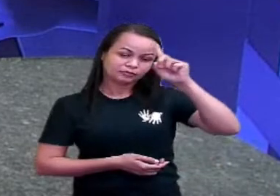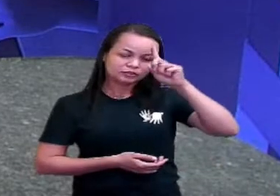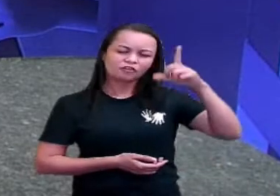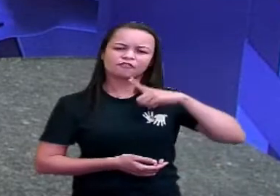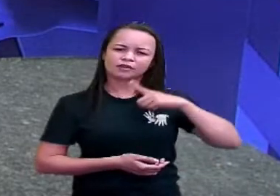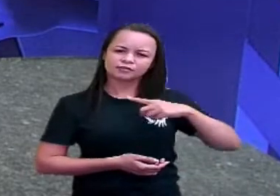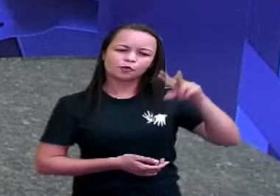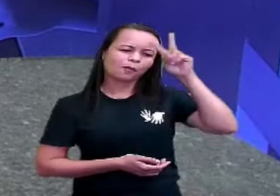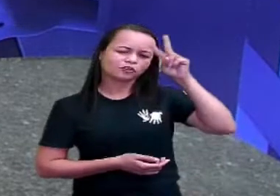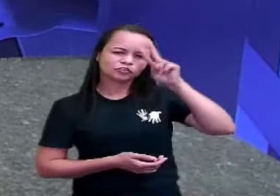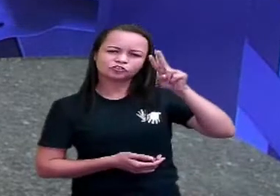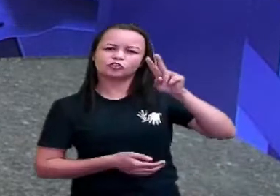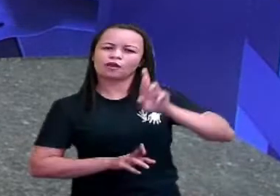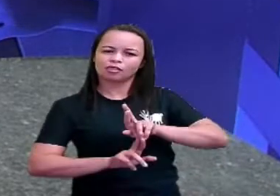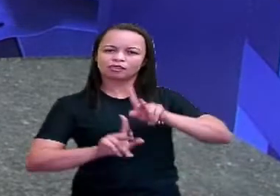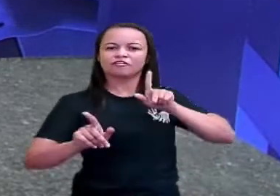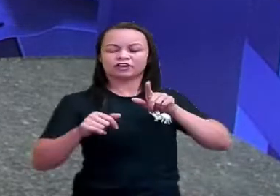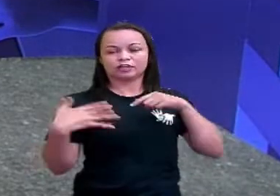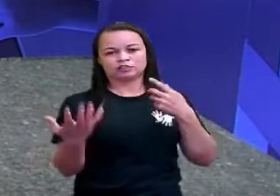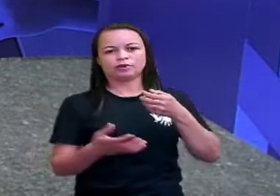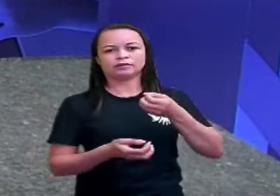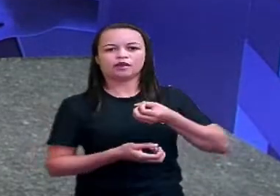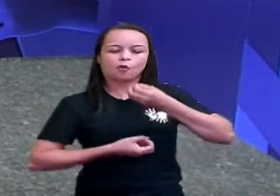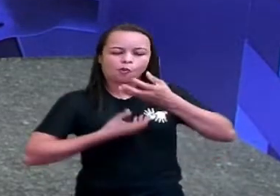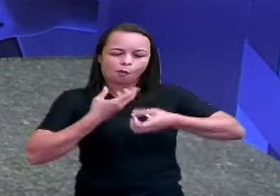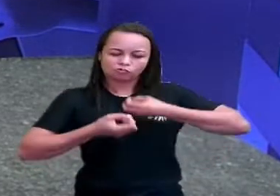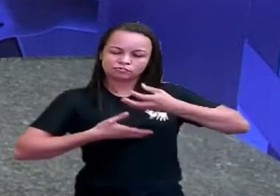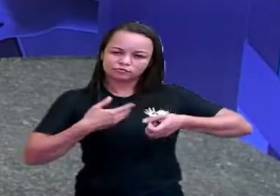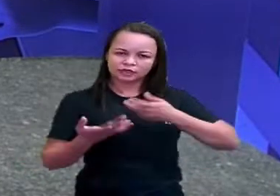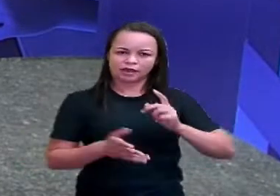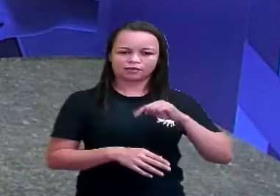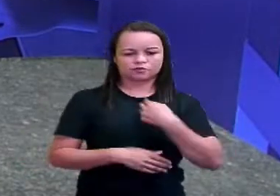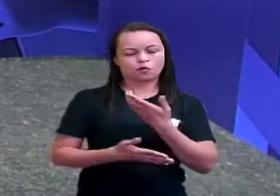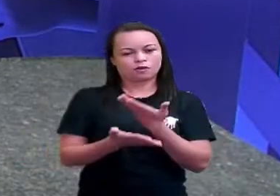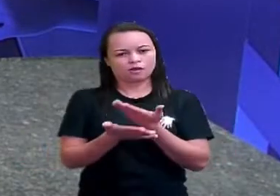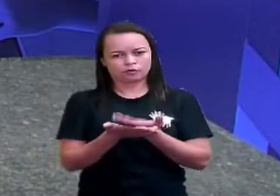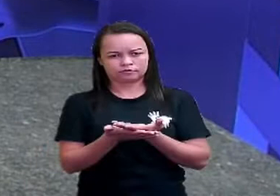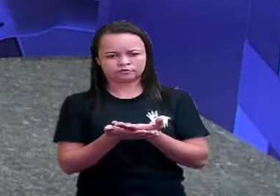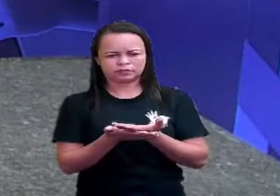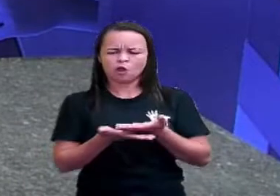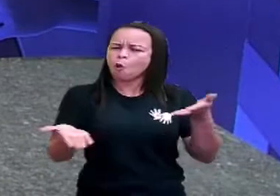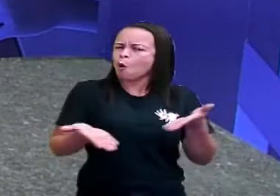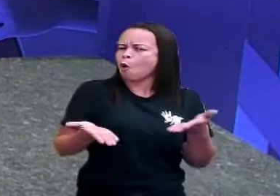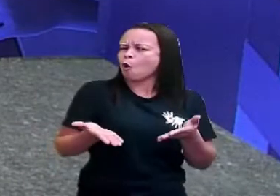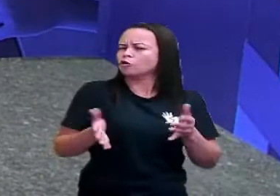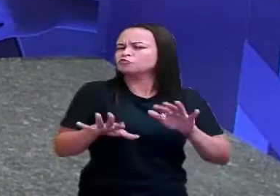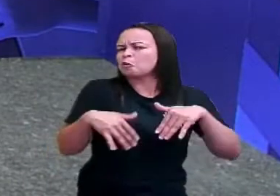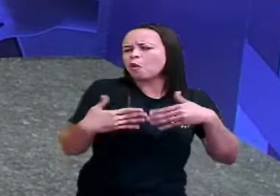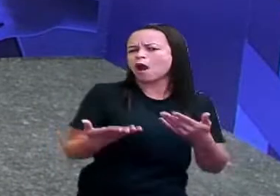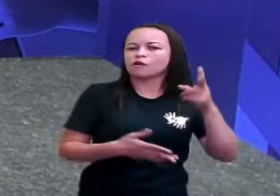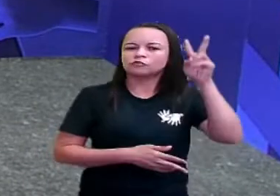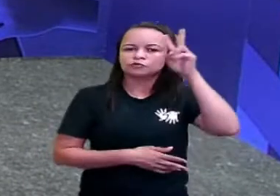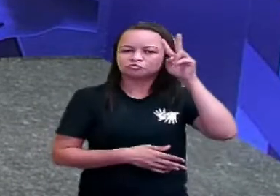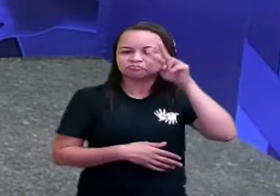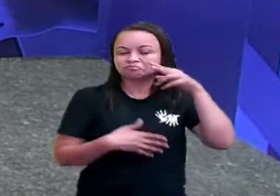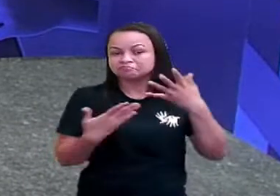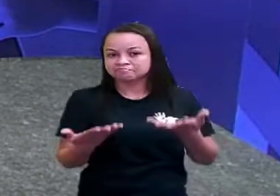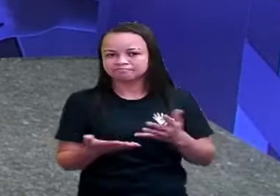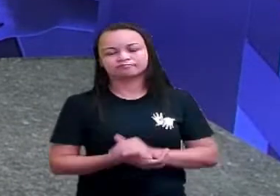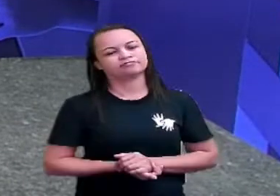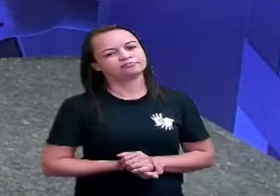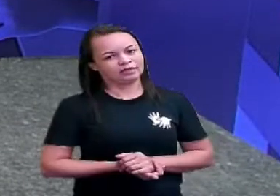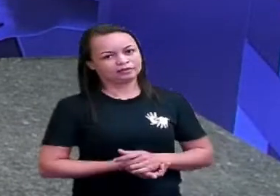a gente contar na nossa aula, tá certo? E hoje, que história será? Mas antes, a gente tem que